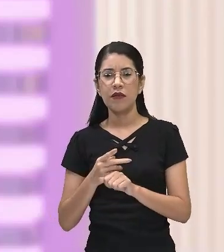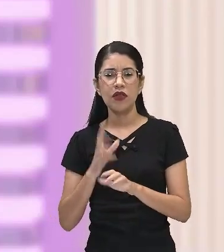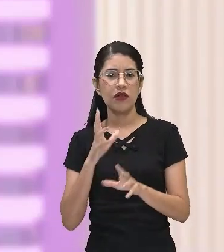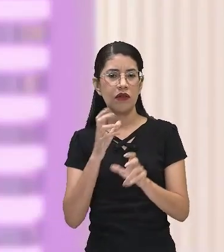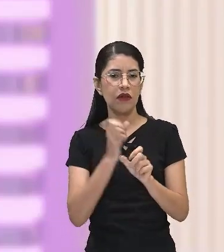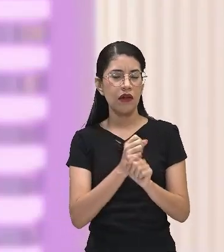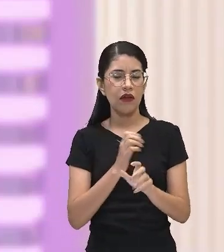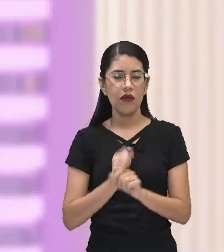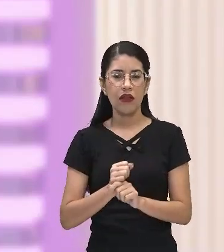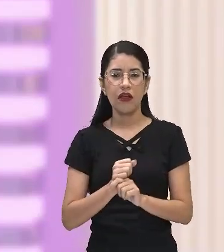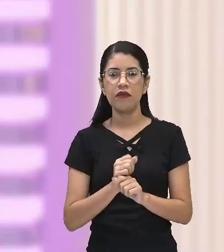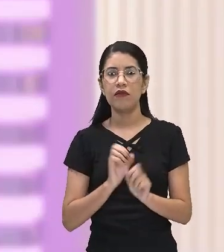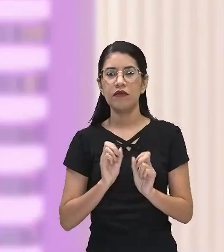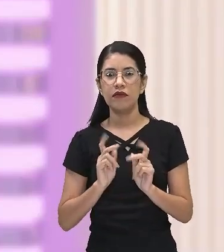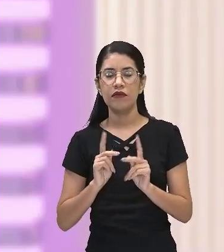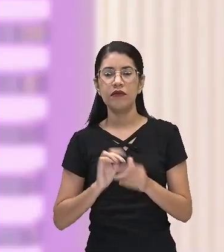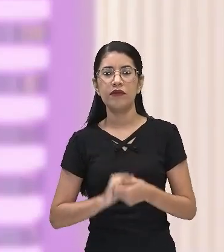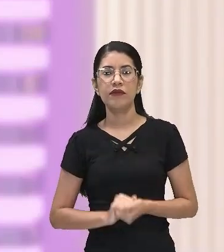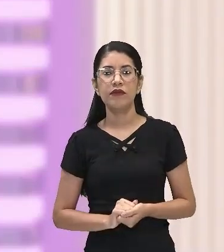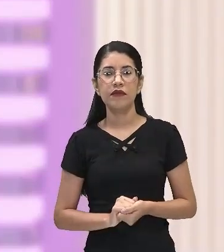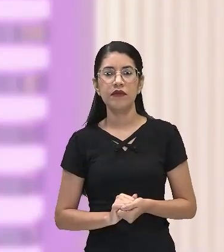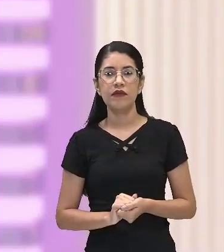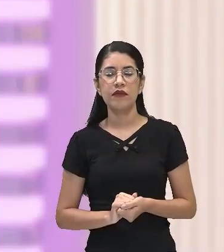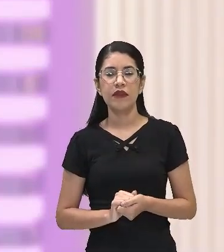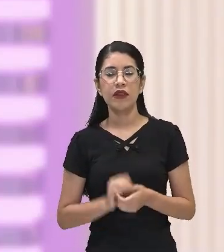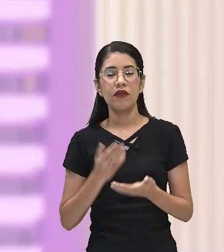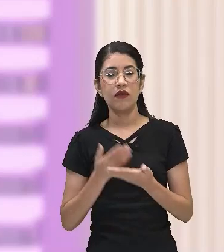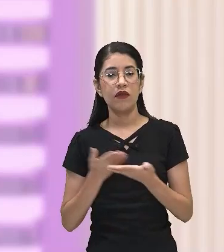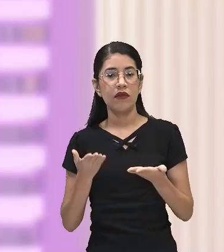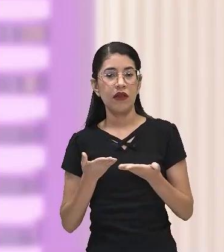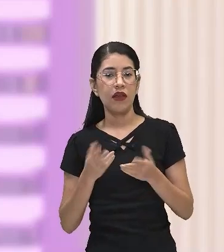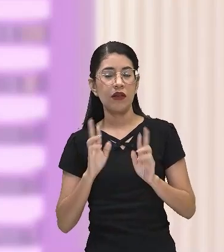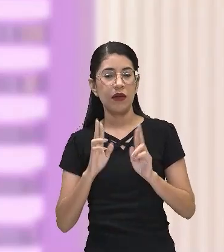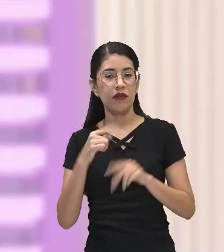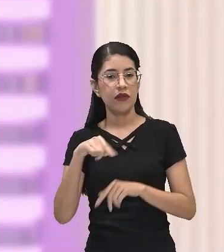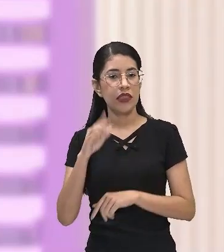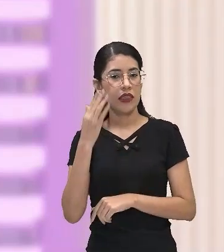continhas ali de operações básicas. Tudo bem? Então essa foi a nossa aula, espero